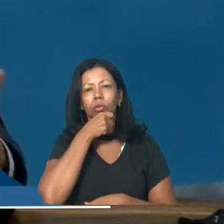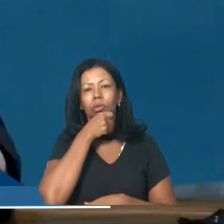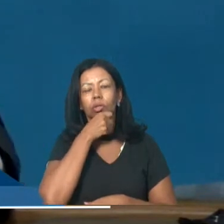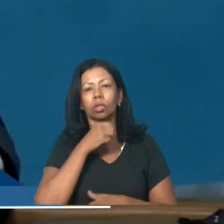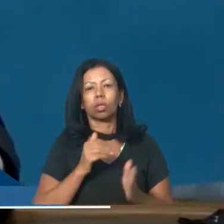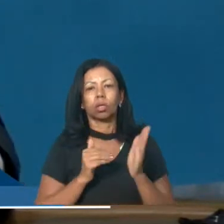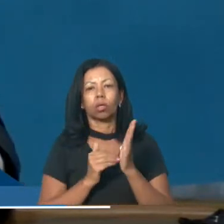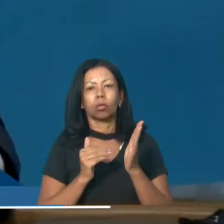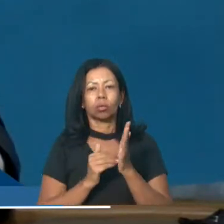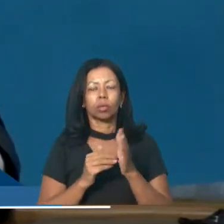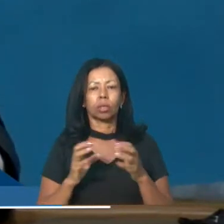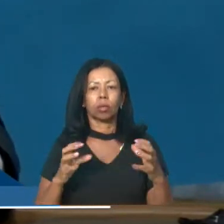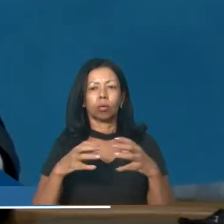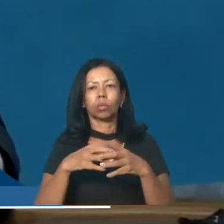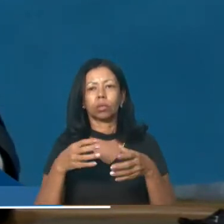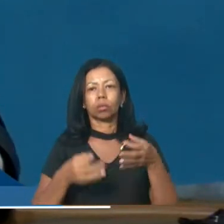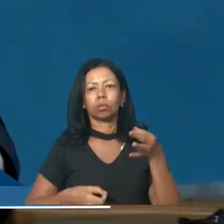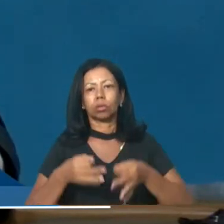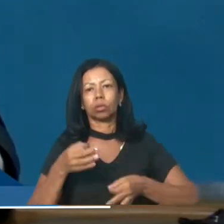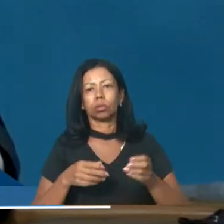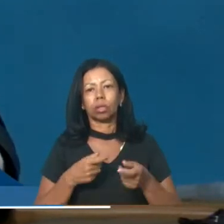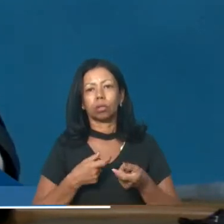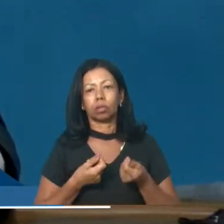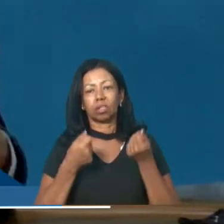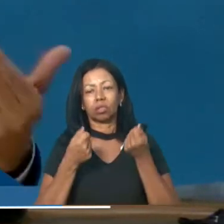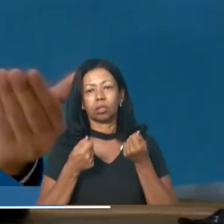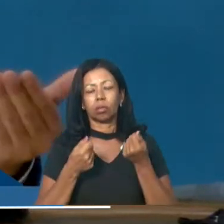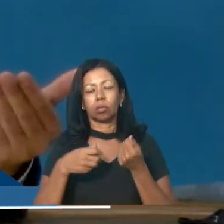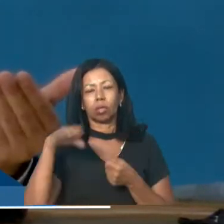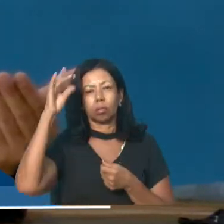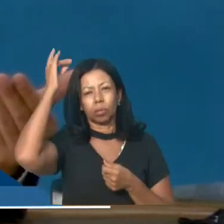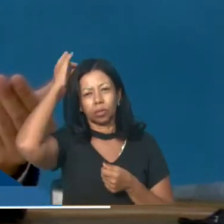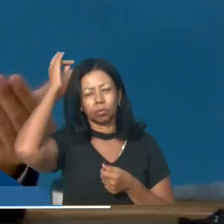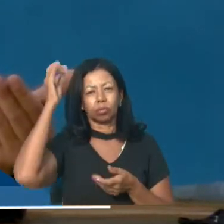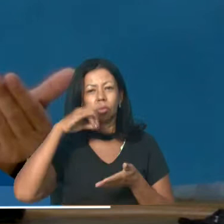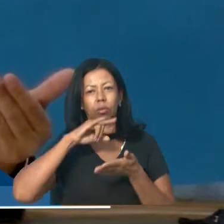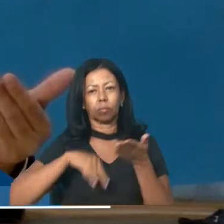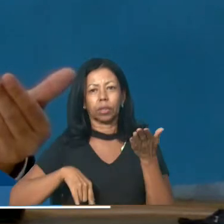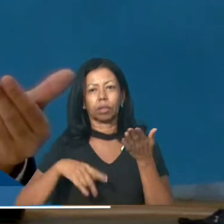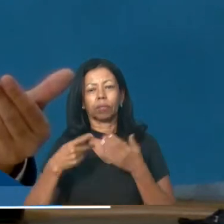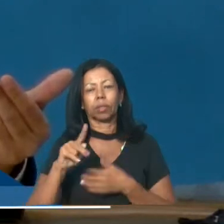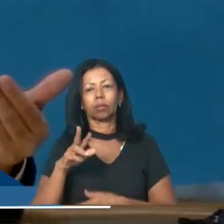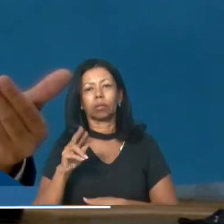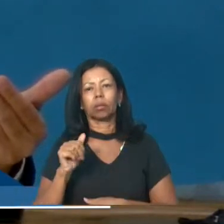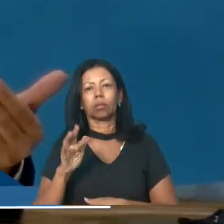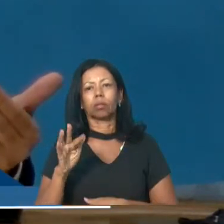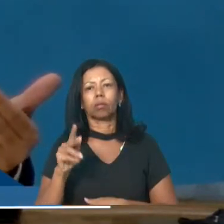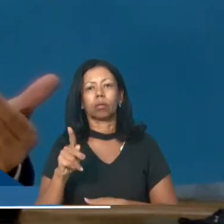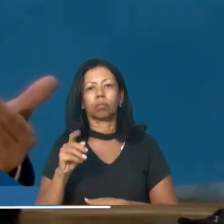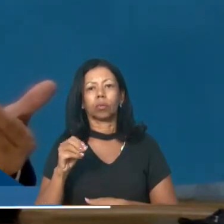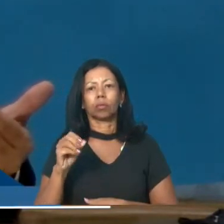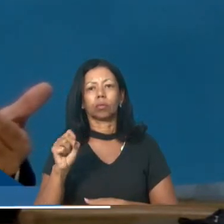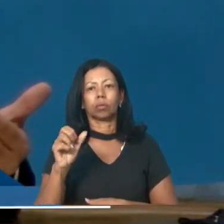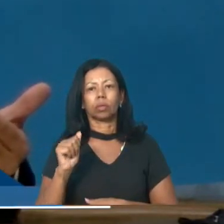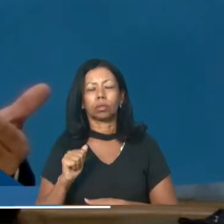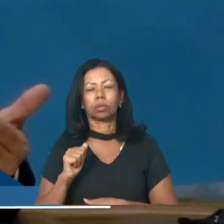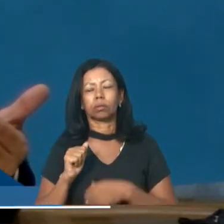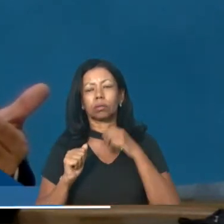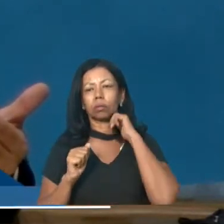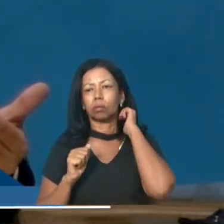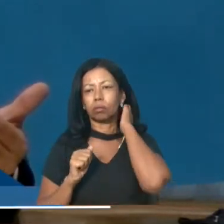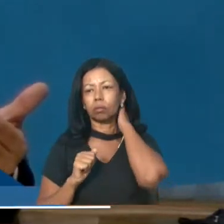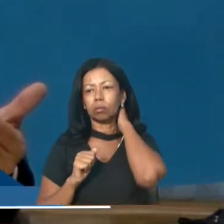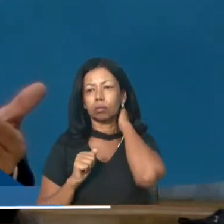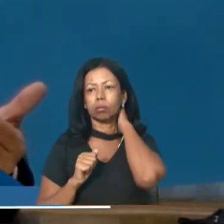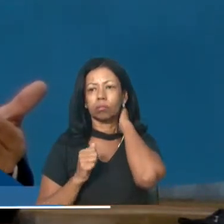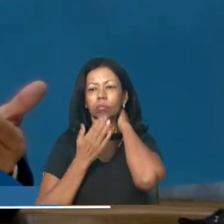última que está na Comissão de Justiça e Redação é um absurdo, senhores vereadores. Foi até documentado pelo Raposa. O pedido do prefeito para